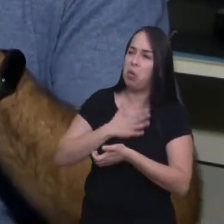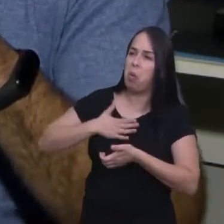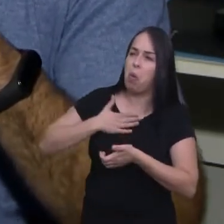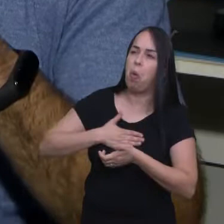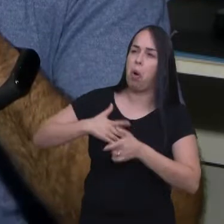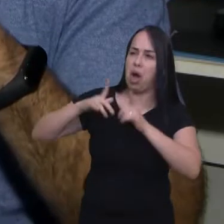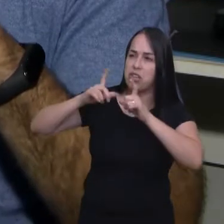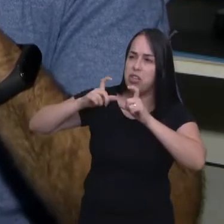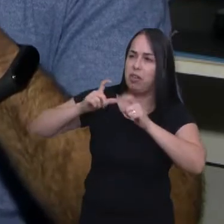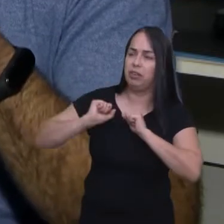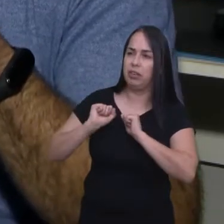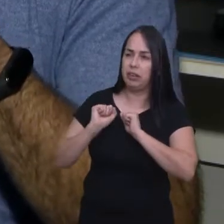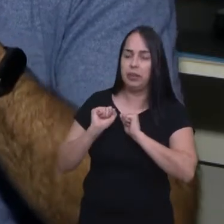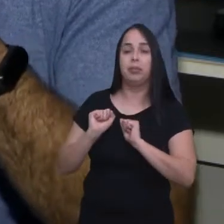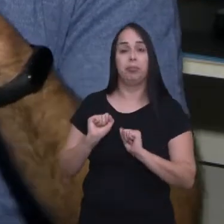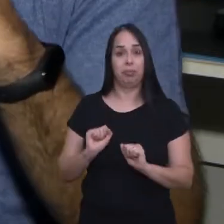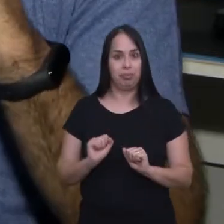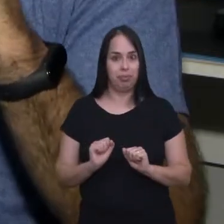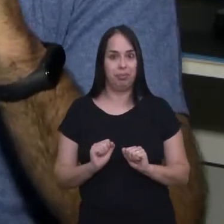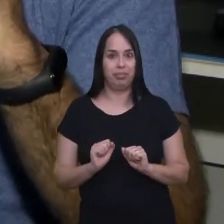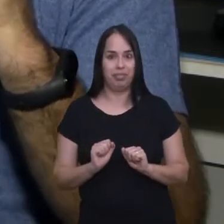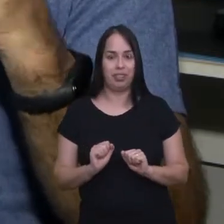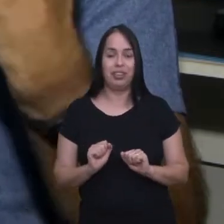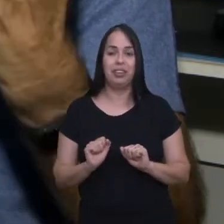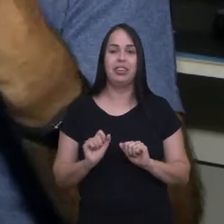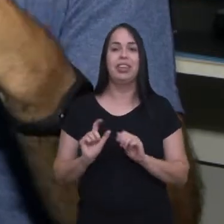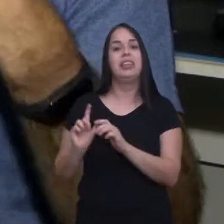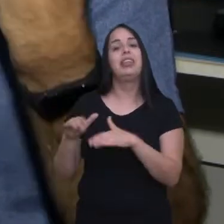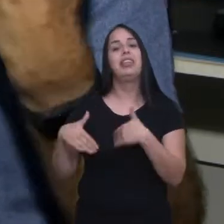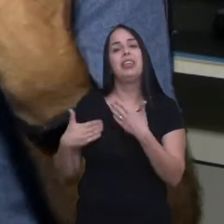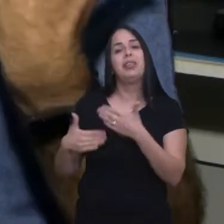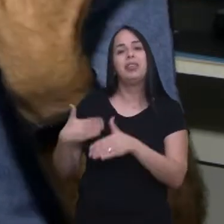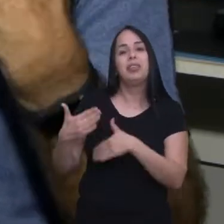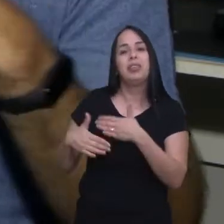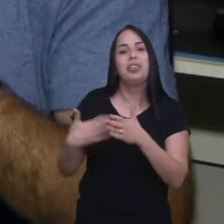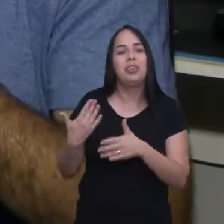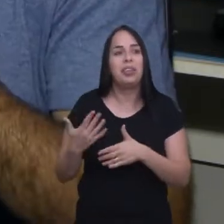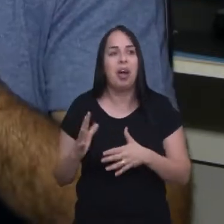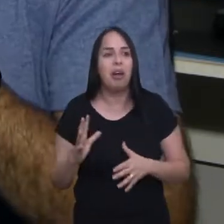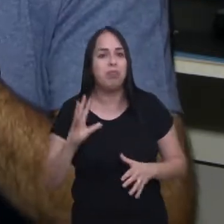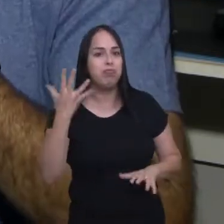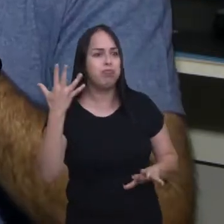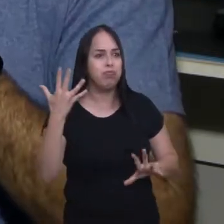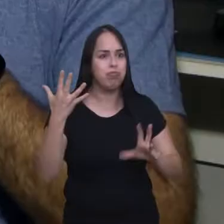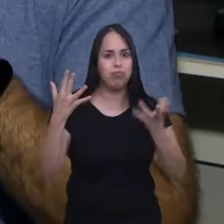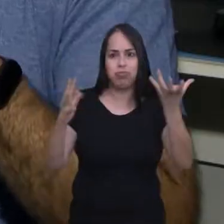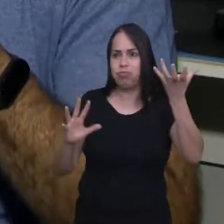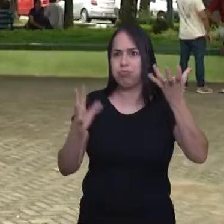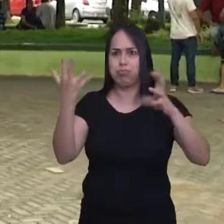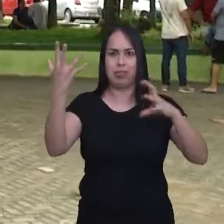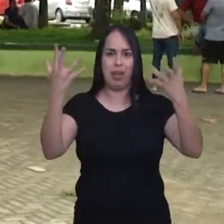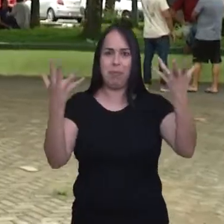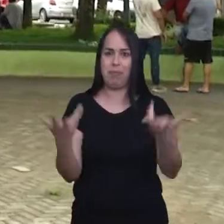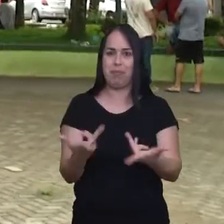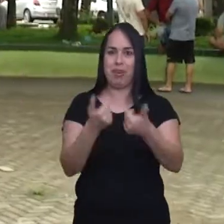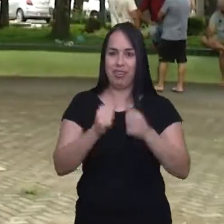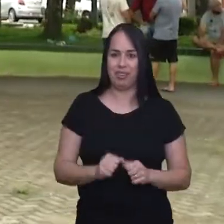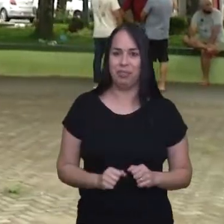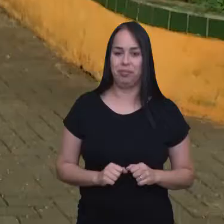né? E eu gosto mesmo. E dali, parece que as coisas começaram a fluir de uma forma